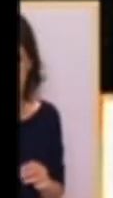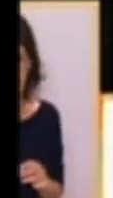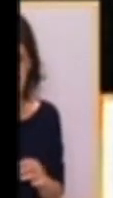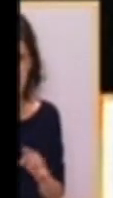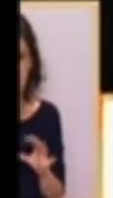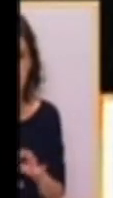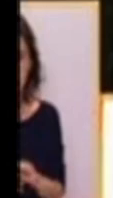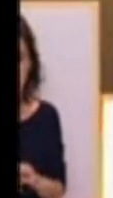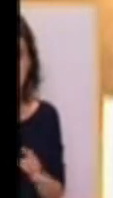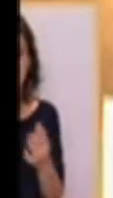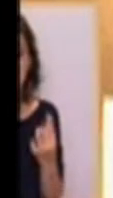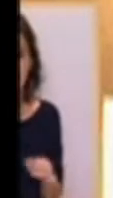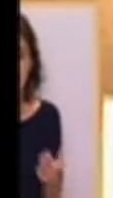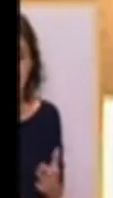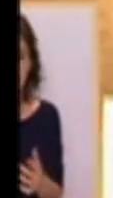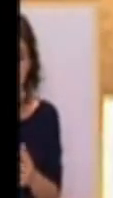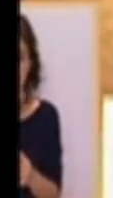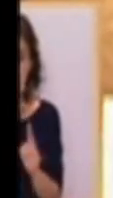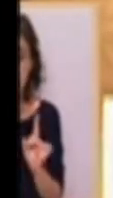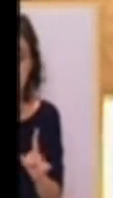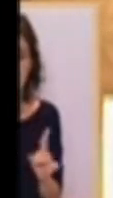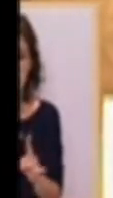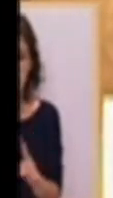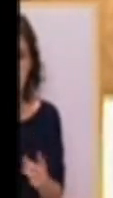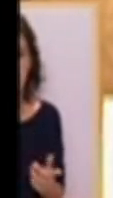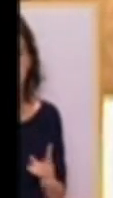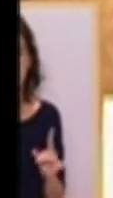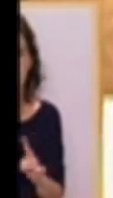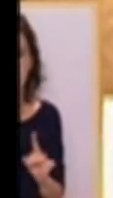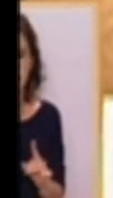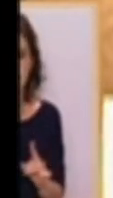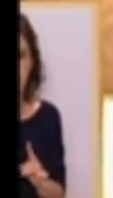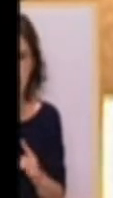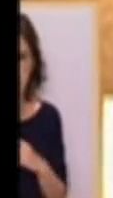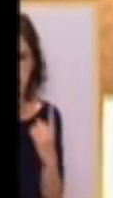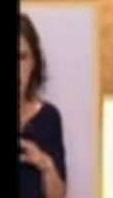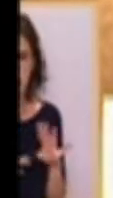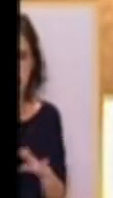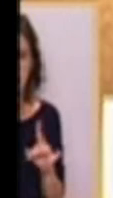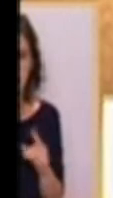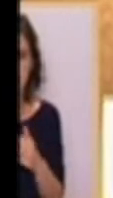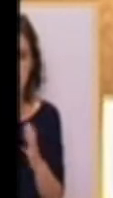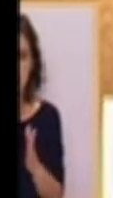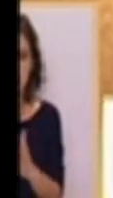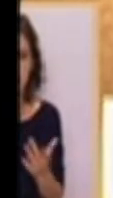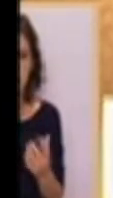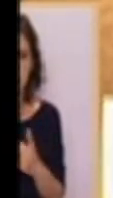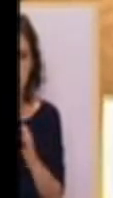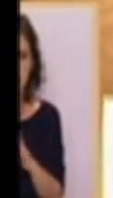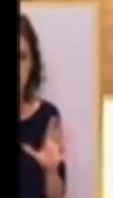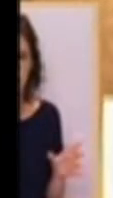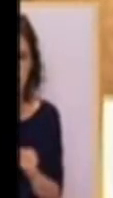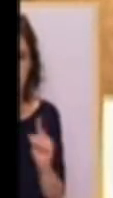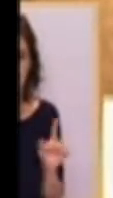tens, basicamente, cantado grandes musicais. Sim. É essa a essência dos espetáculos que fazes? Sim, são todos, é tudo